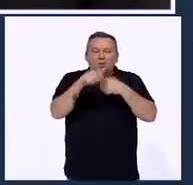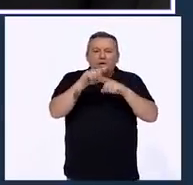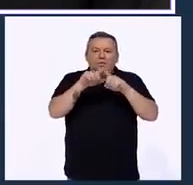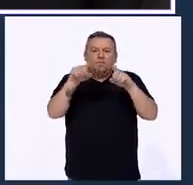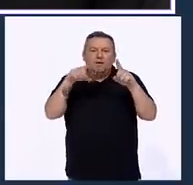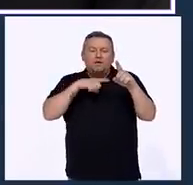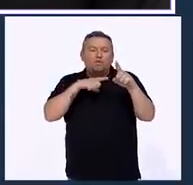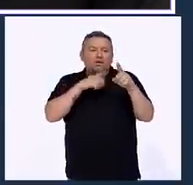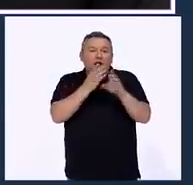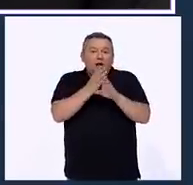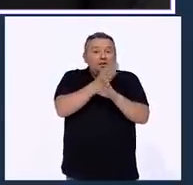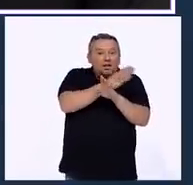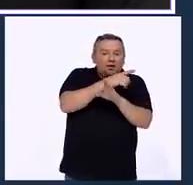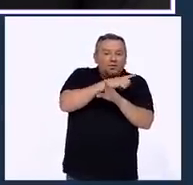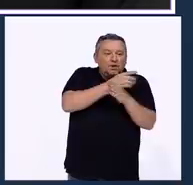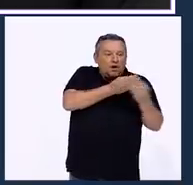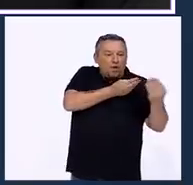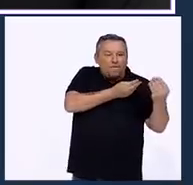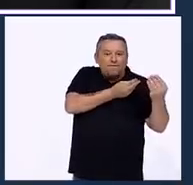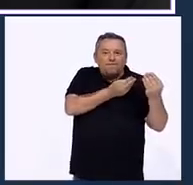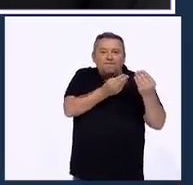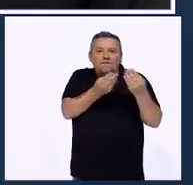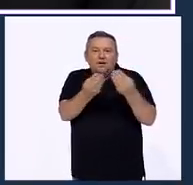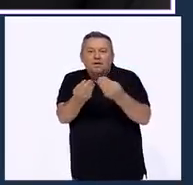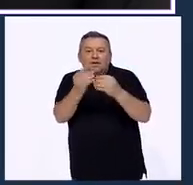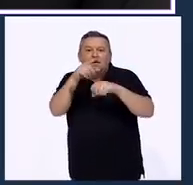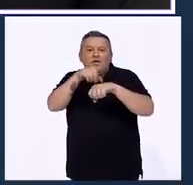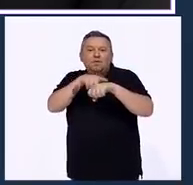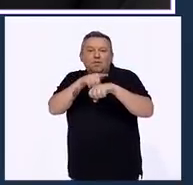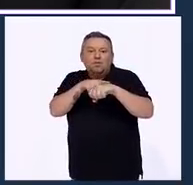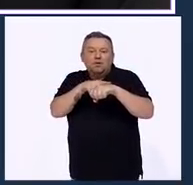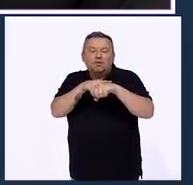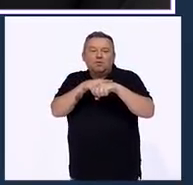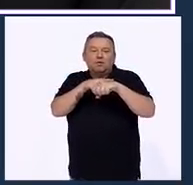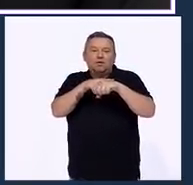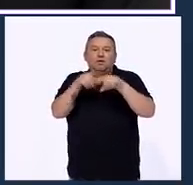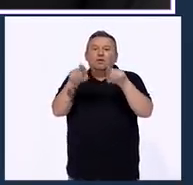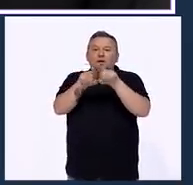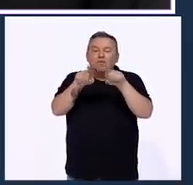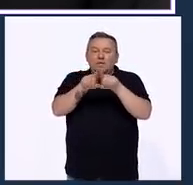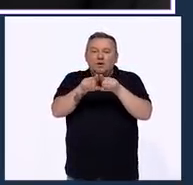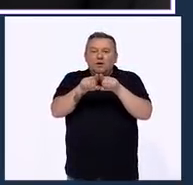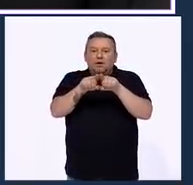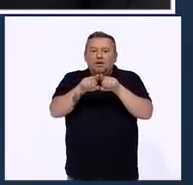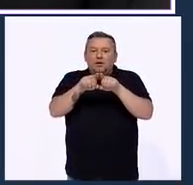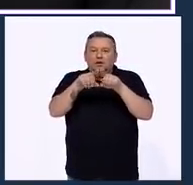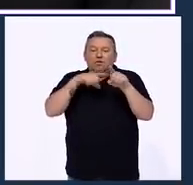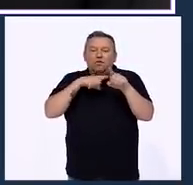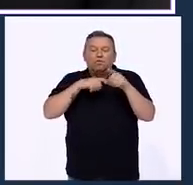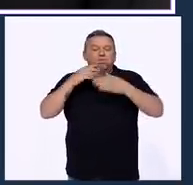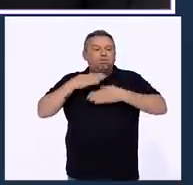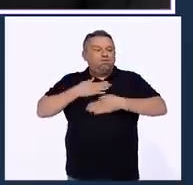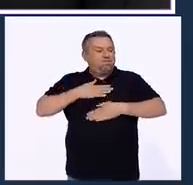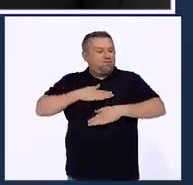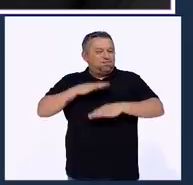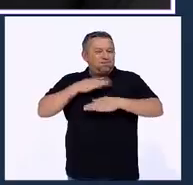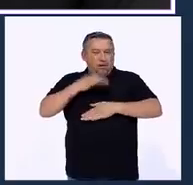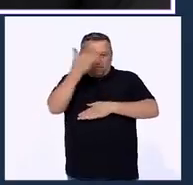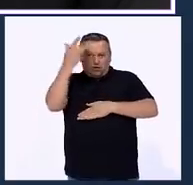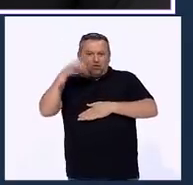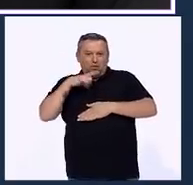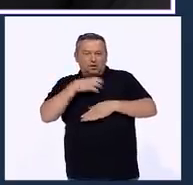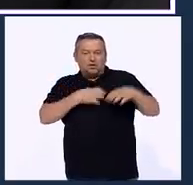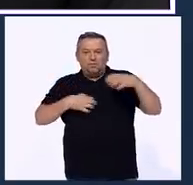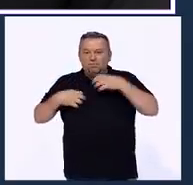tem a oferecer nesse momento de diferente e também de tranquilizador para quem tem esse tipo de